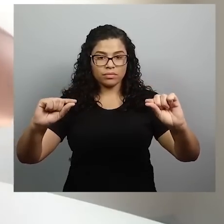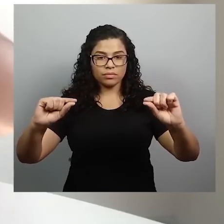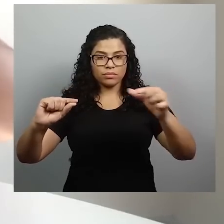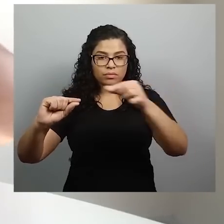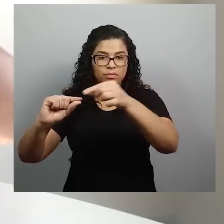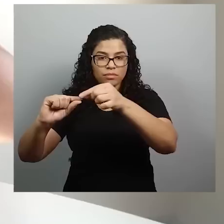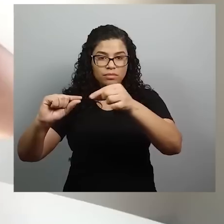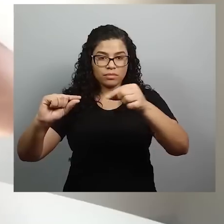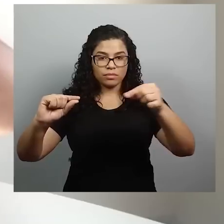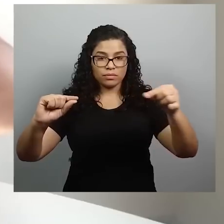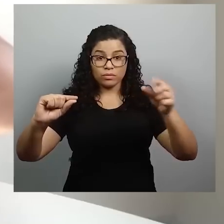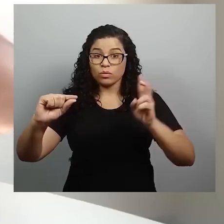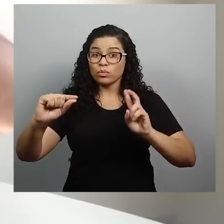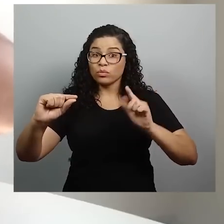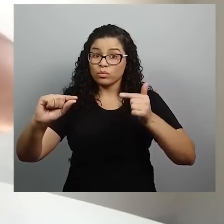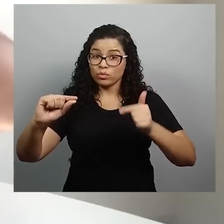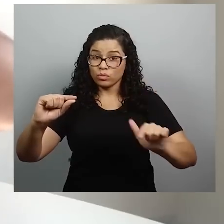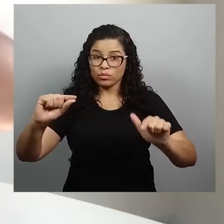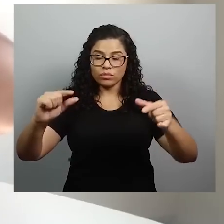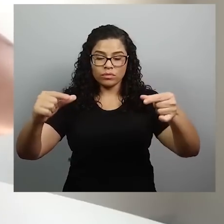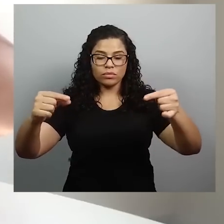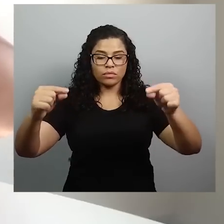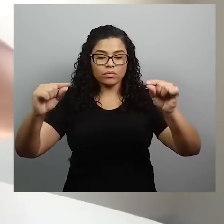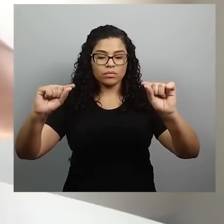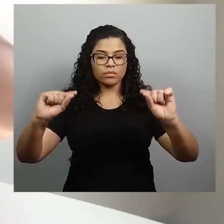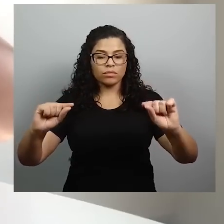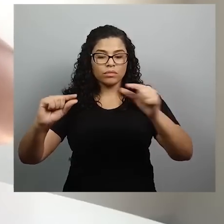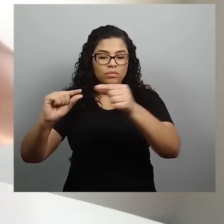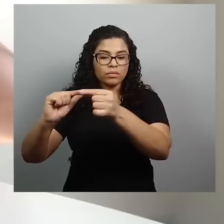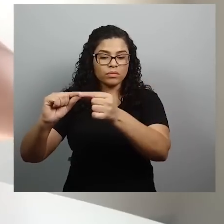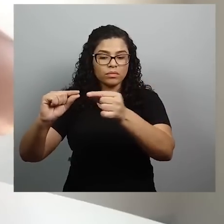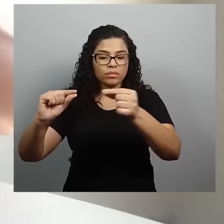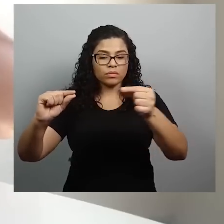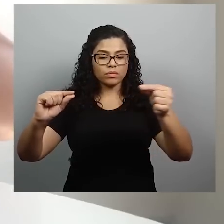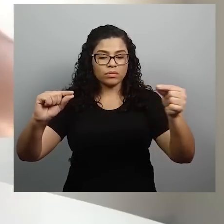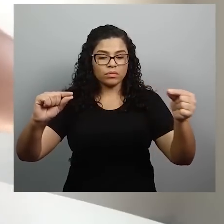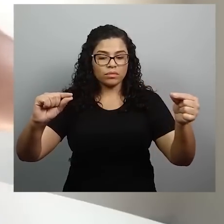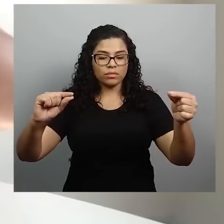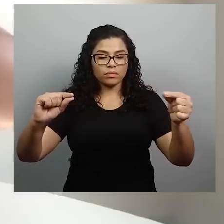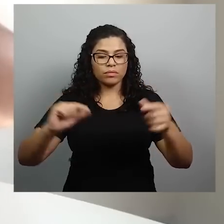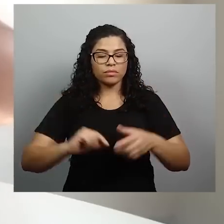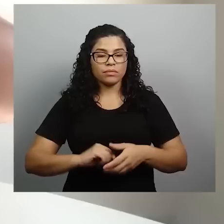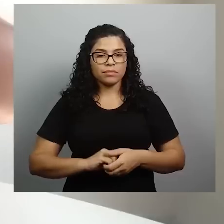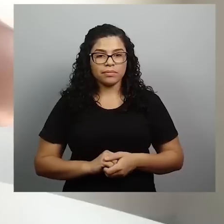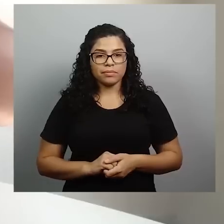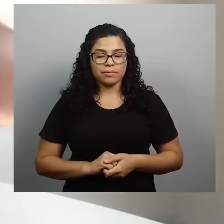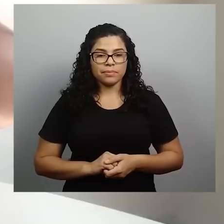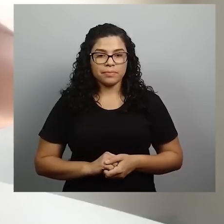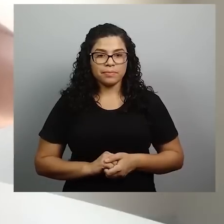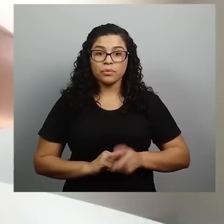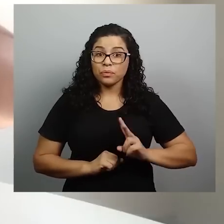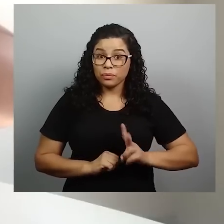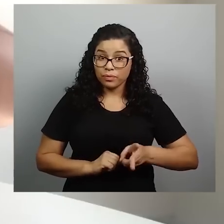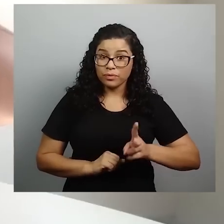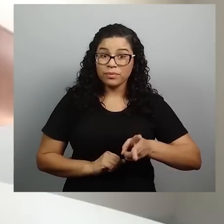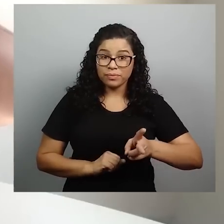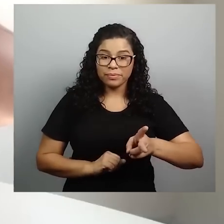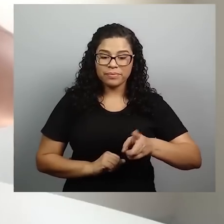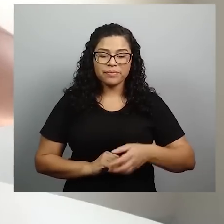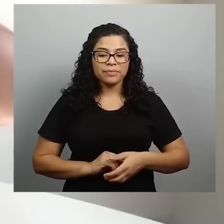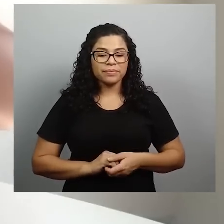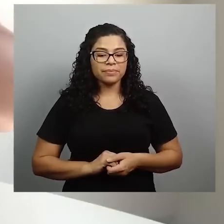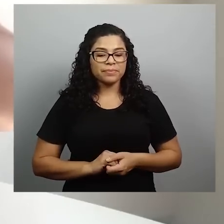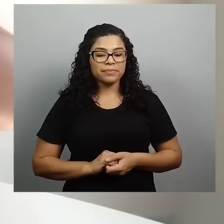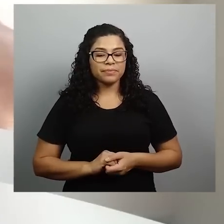Aperta um pouquinho a folha e dobra novamente. Aperta mais um pouquinho e dobra novamente.